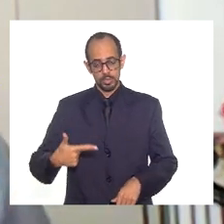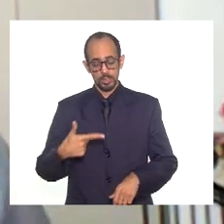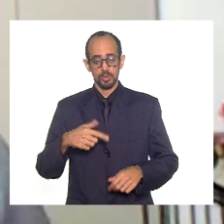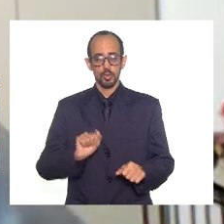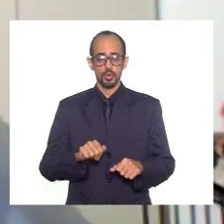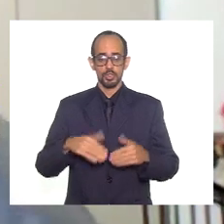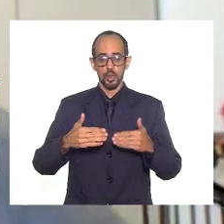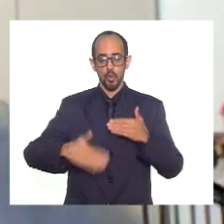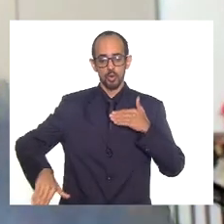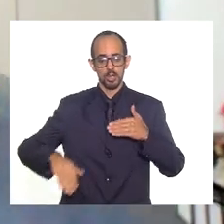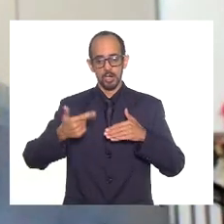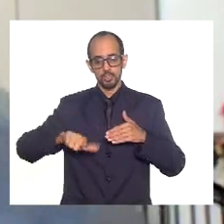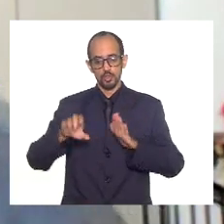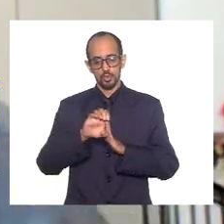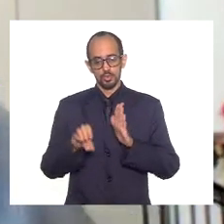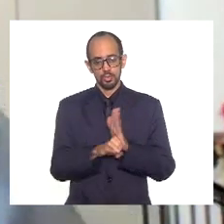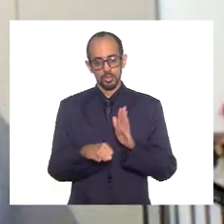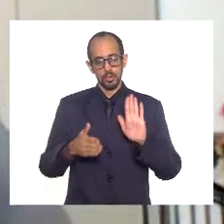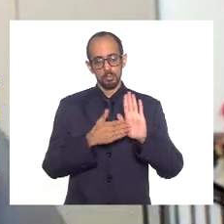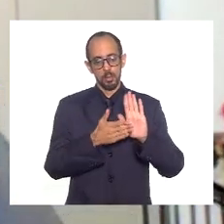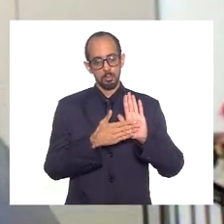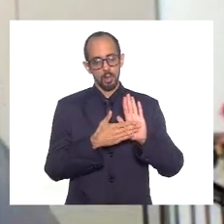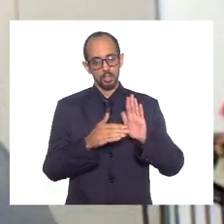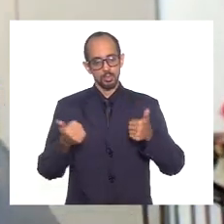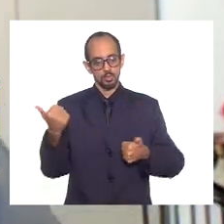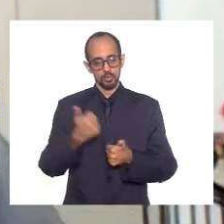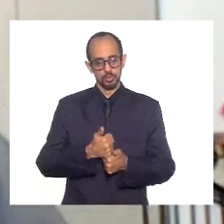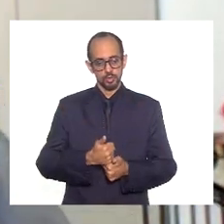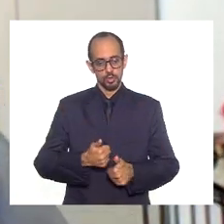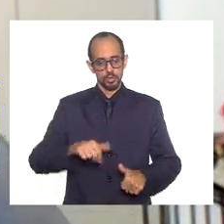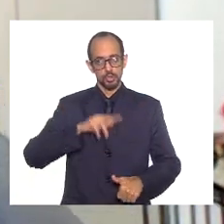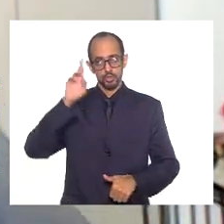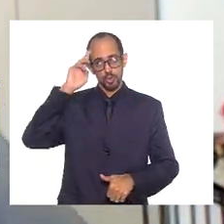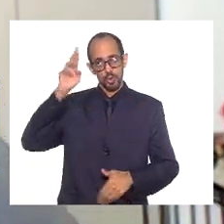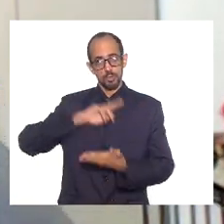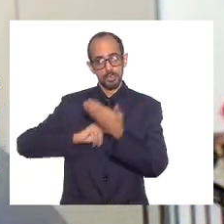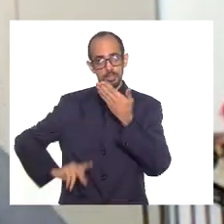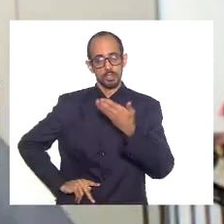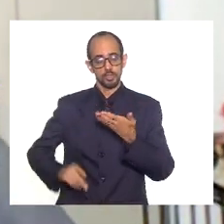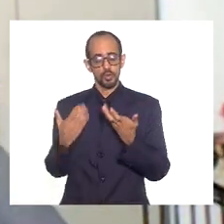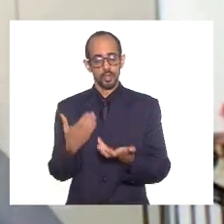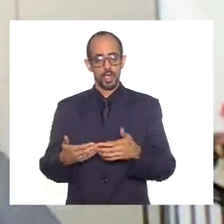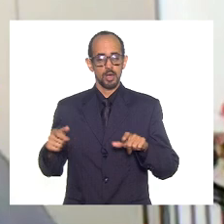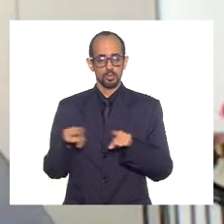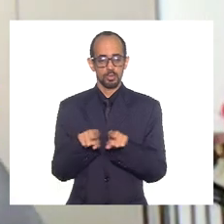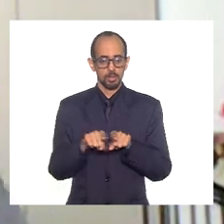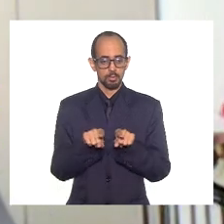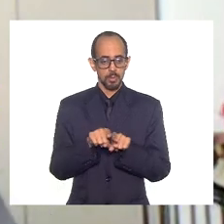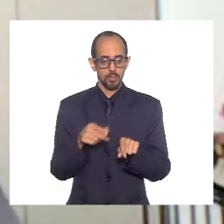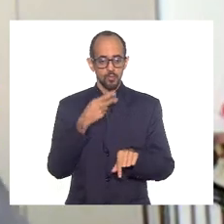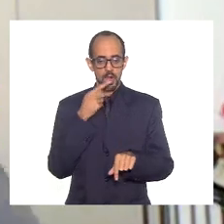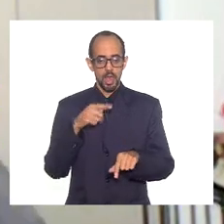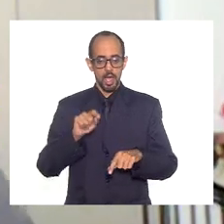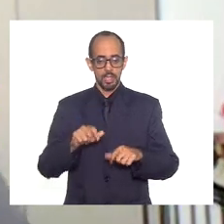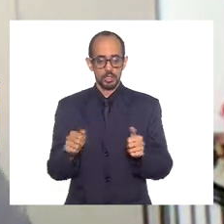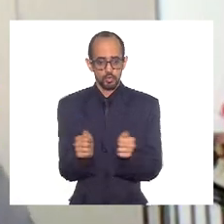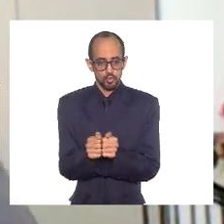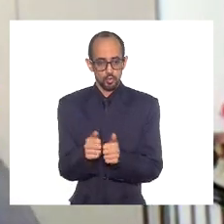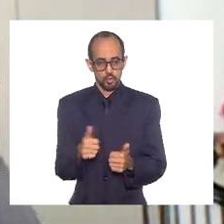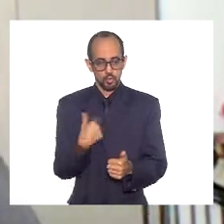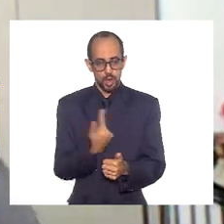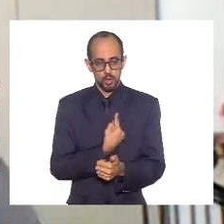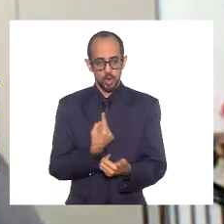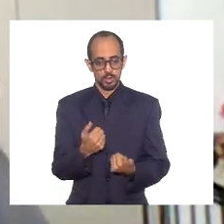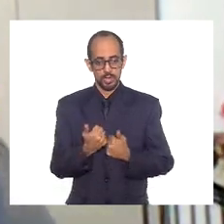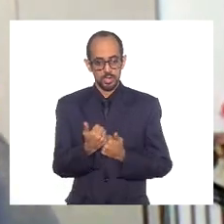emendas, propondo aí um substitutivo. Senhor presidente, eu queria ressaltar que eu li para a minha assessoria, a gente reviu